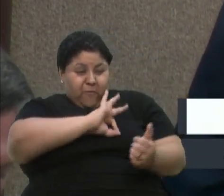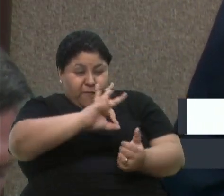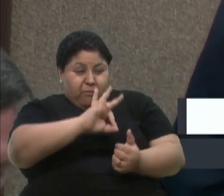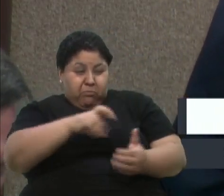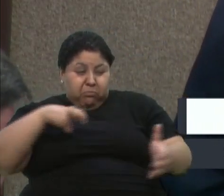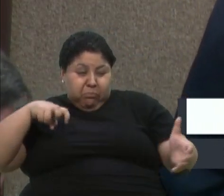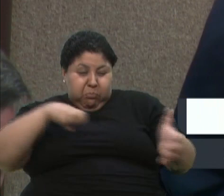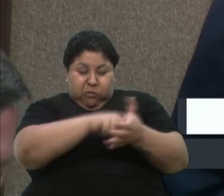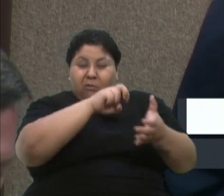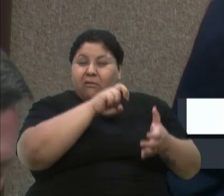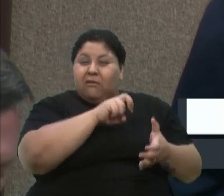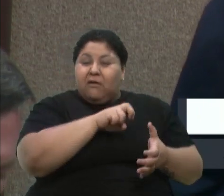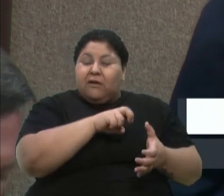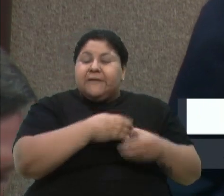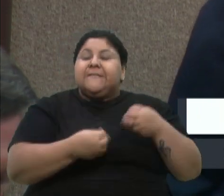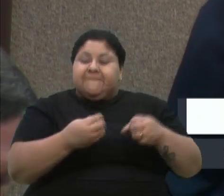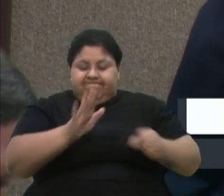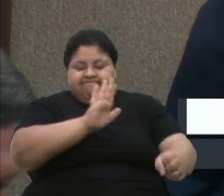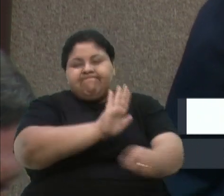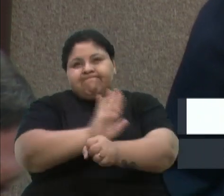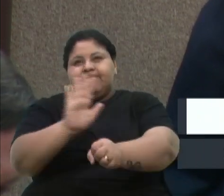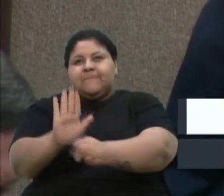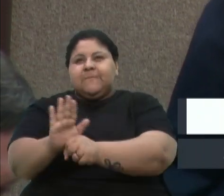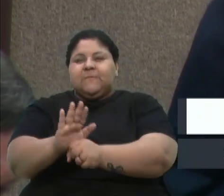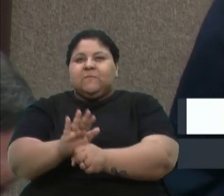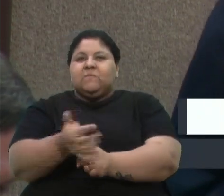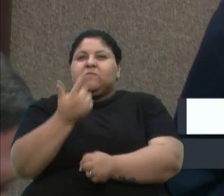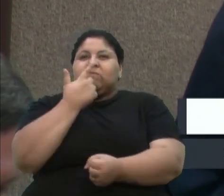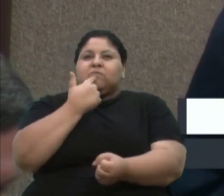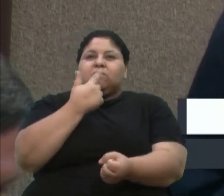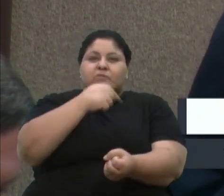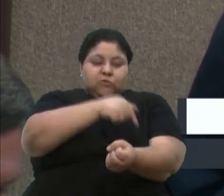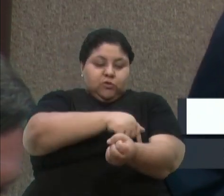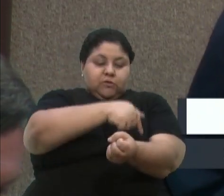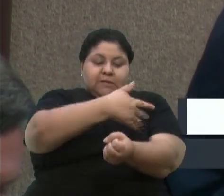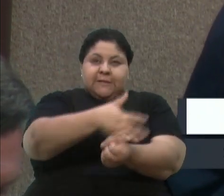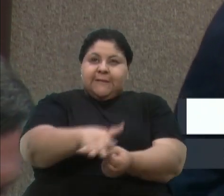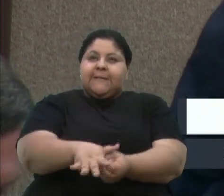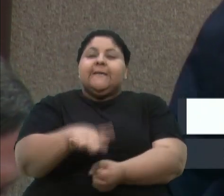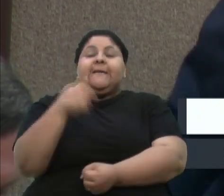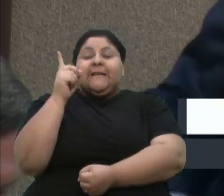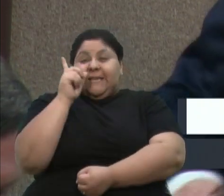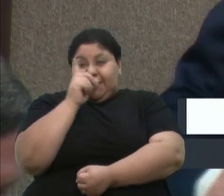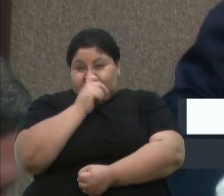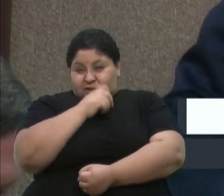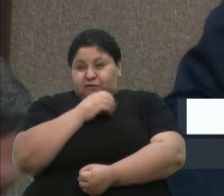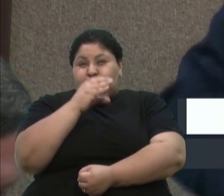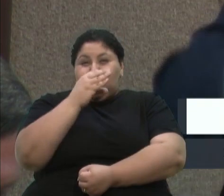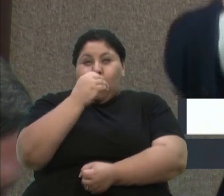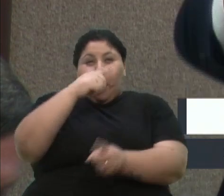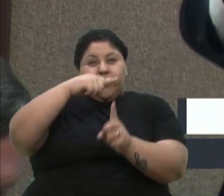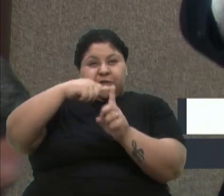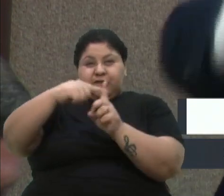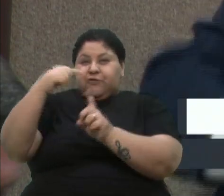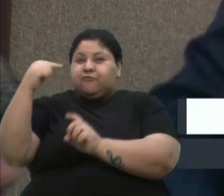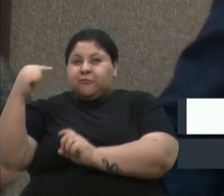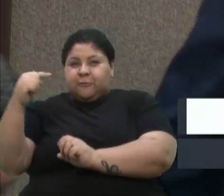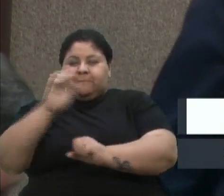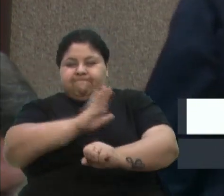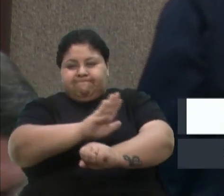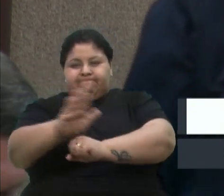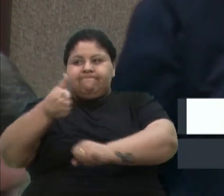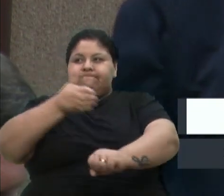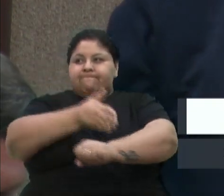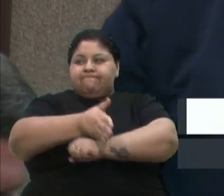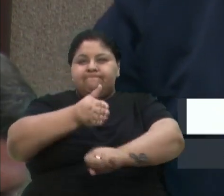atentado. Então, colaborem. Quem tiver sangue desse tipo, que é raro, o O positivo e o O negativo, que contribua, que participe.